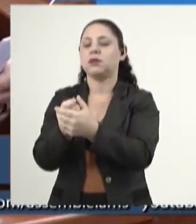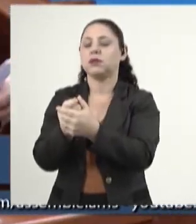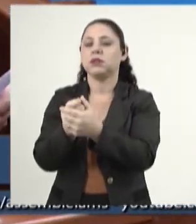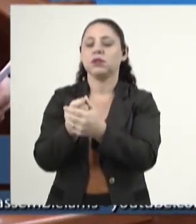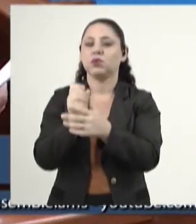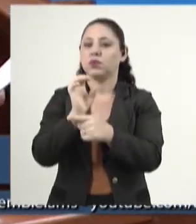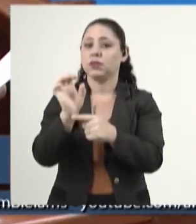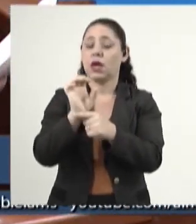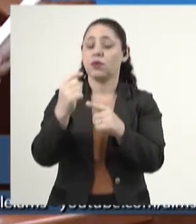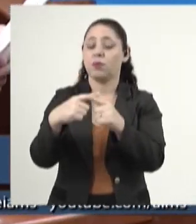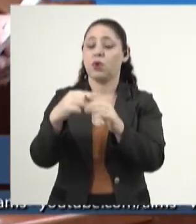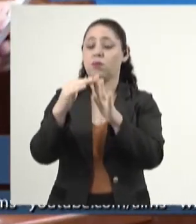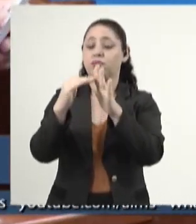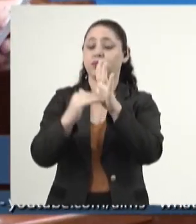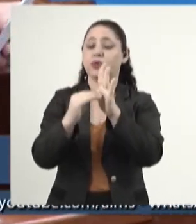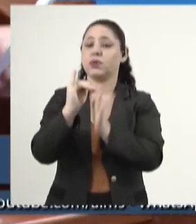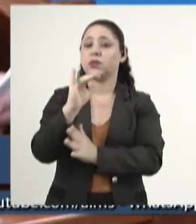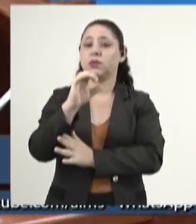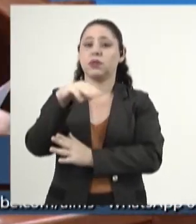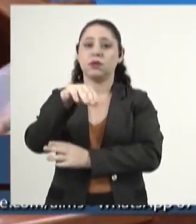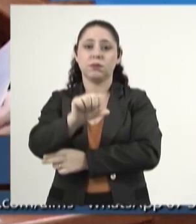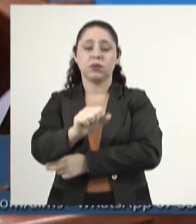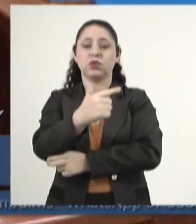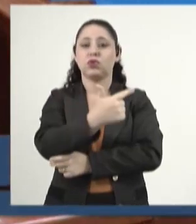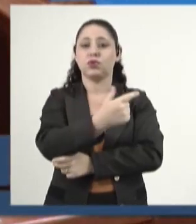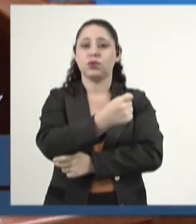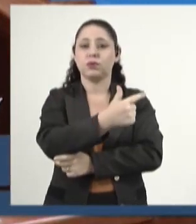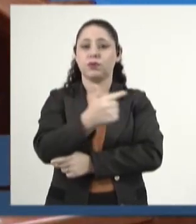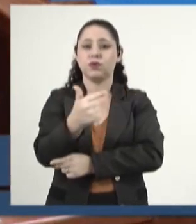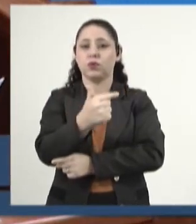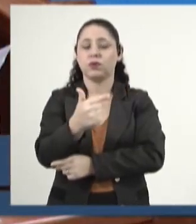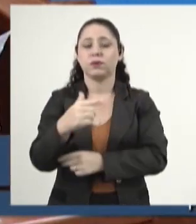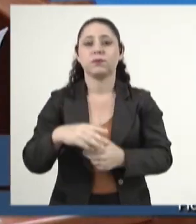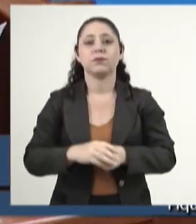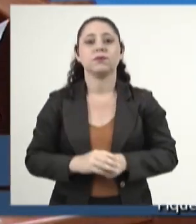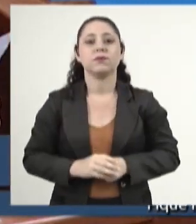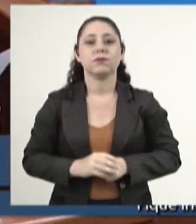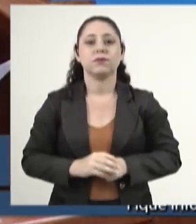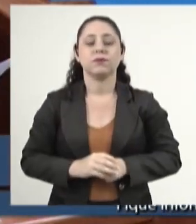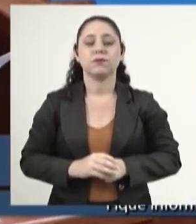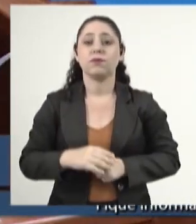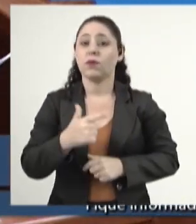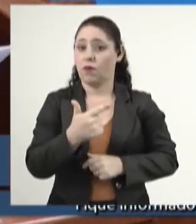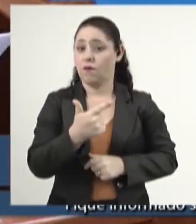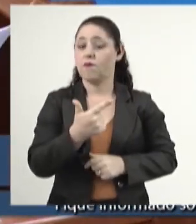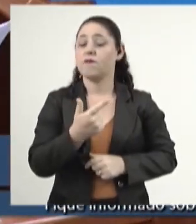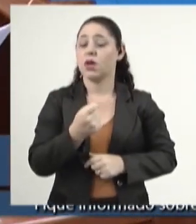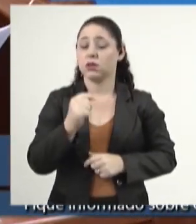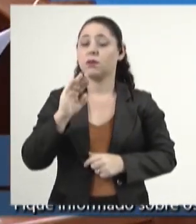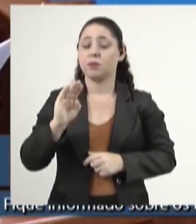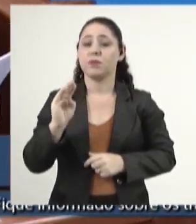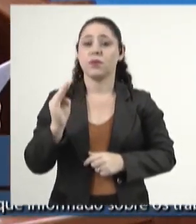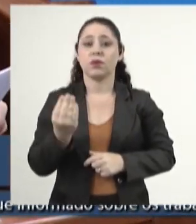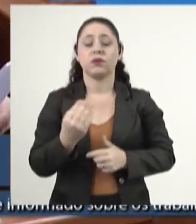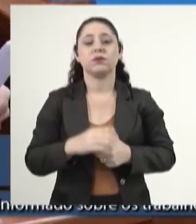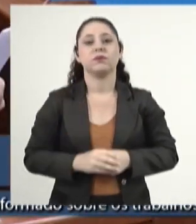pela redução do ICMS em 2022. 20 bilhões.